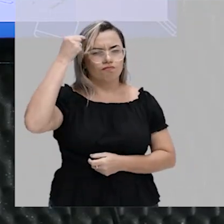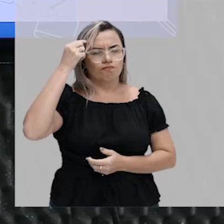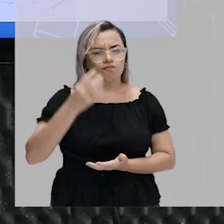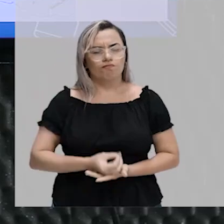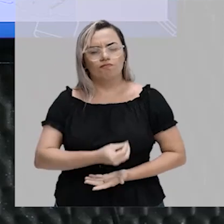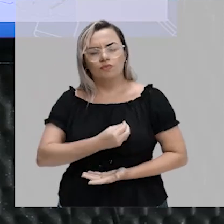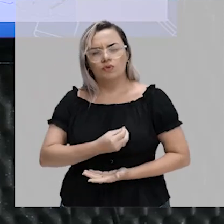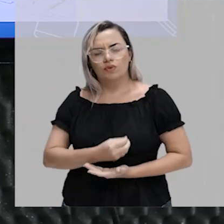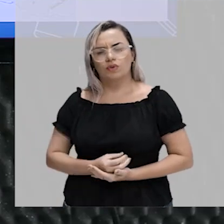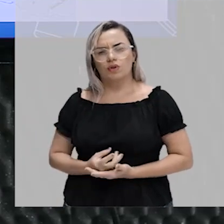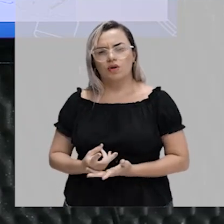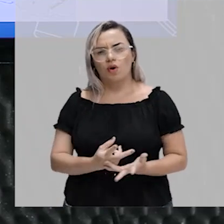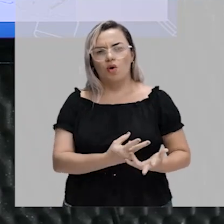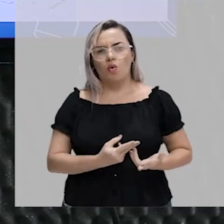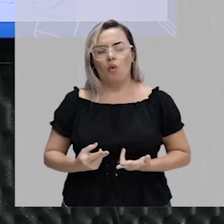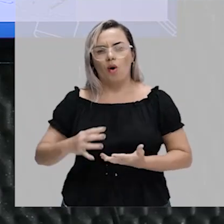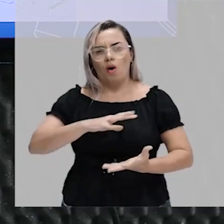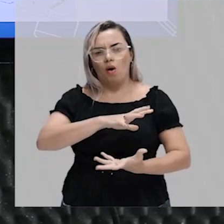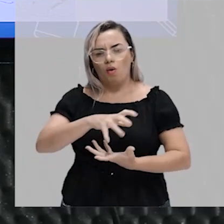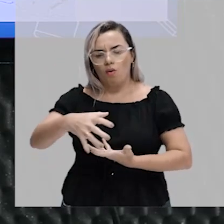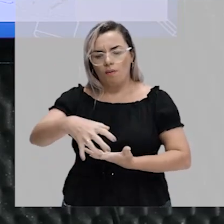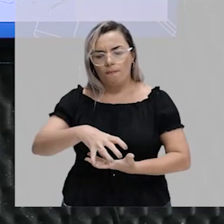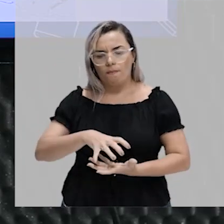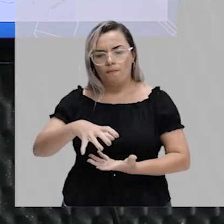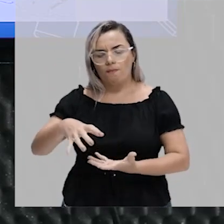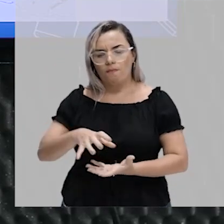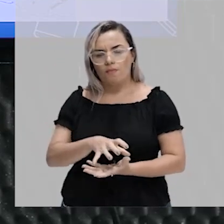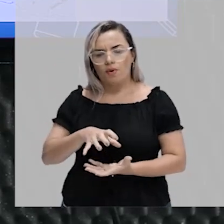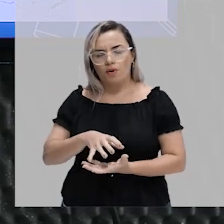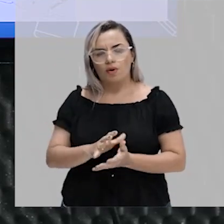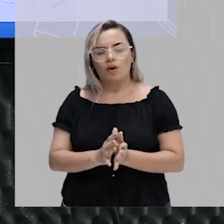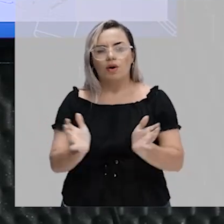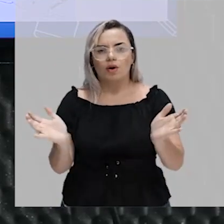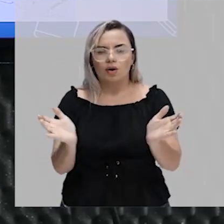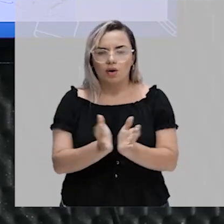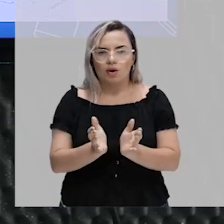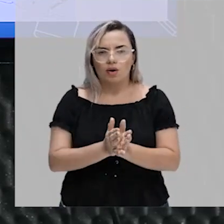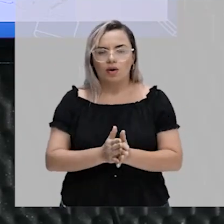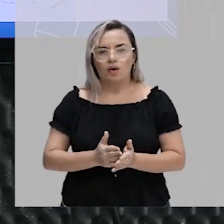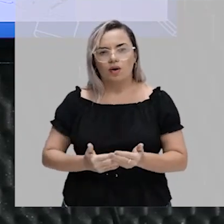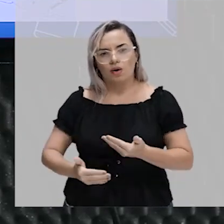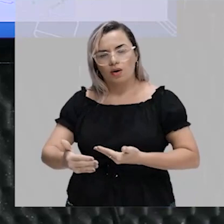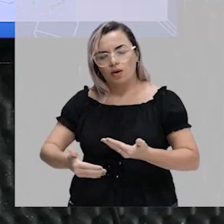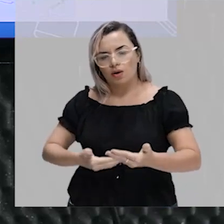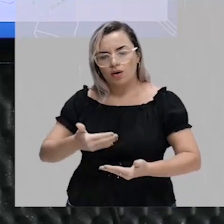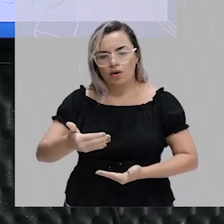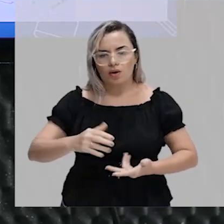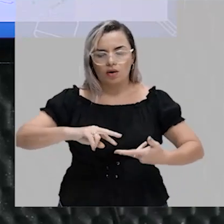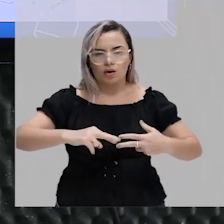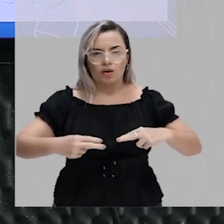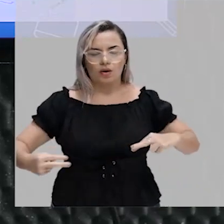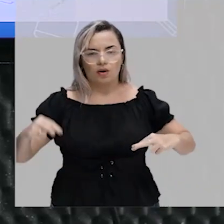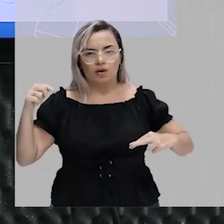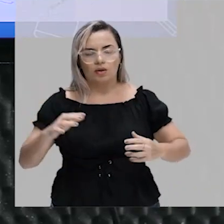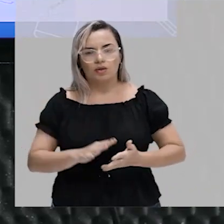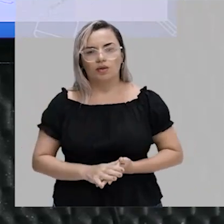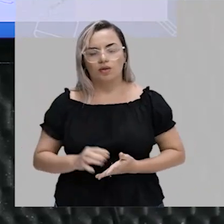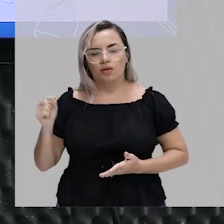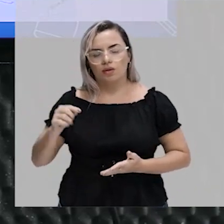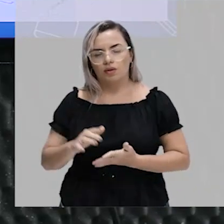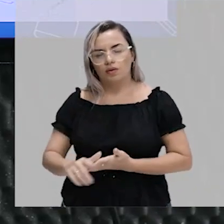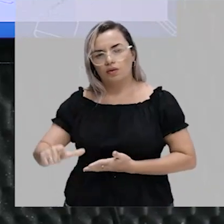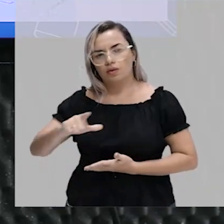no mesmo continente. Eram grupos que poderiam trocar informações genéticas entre eles. Então, quando eu tenho